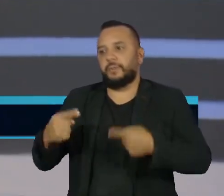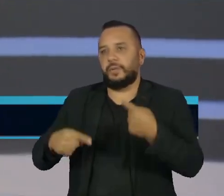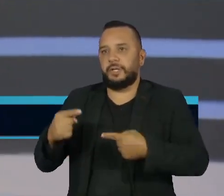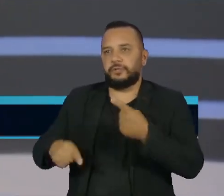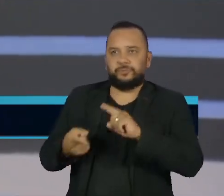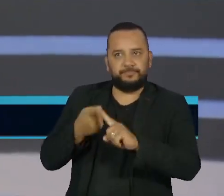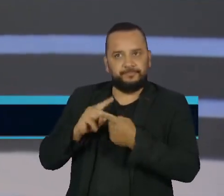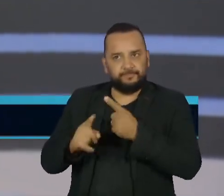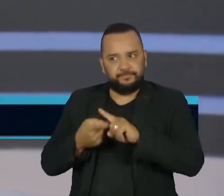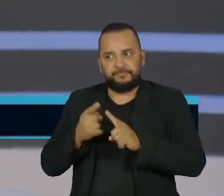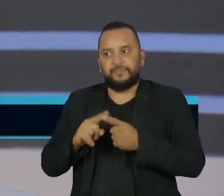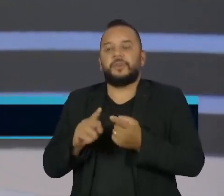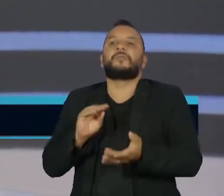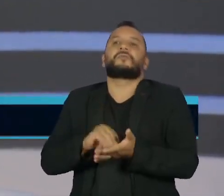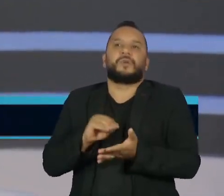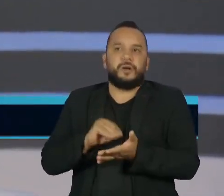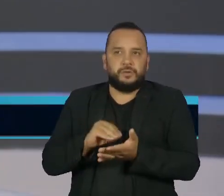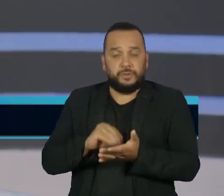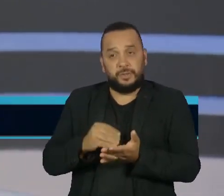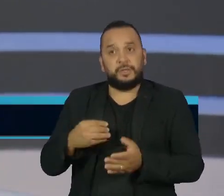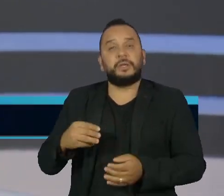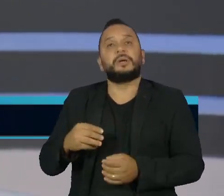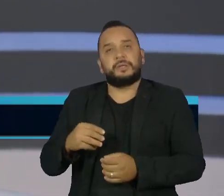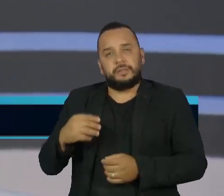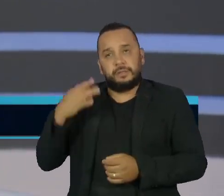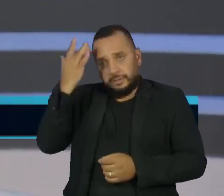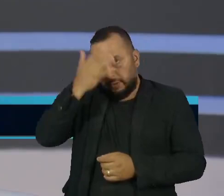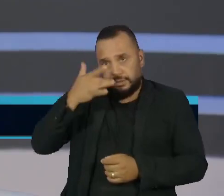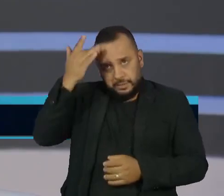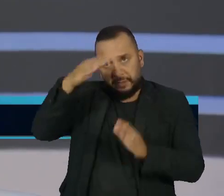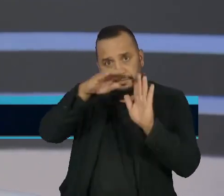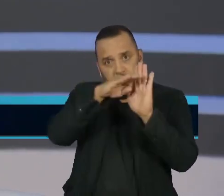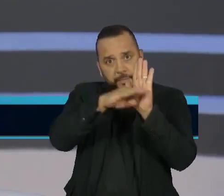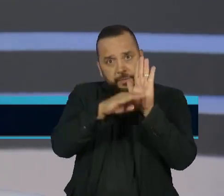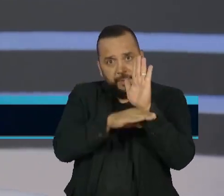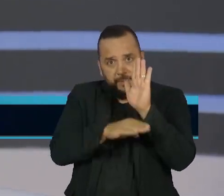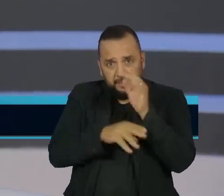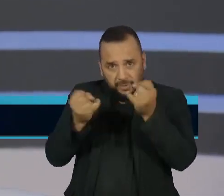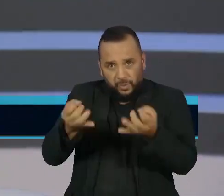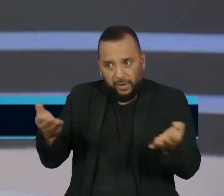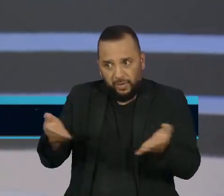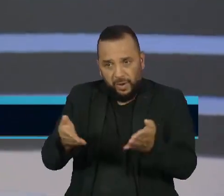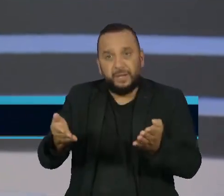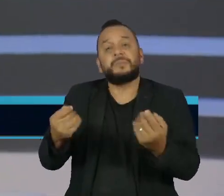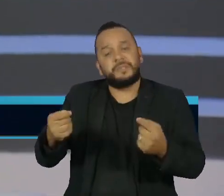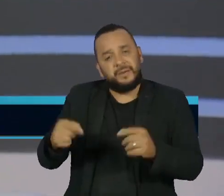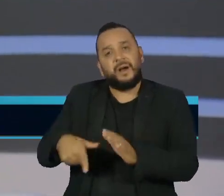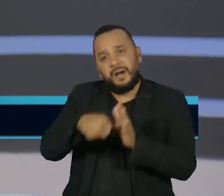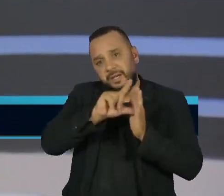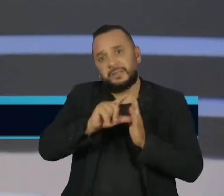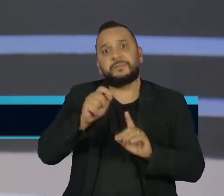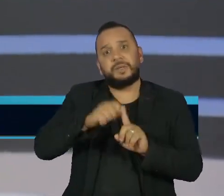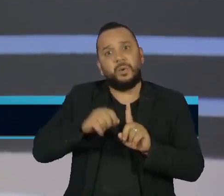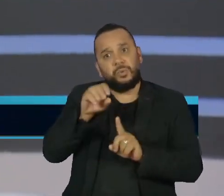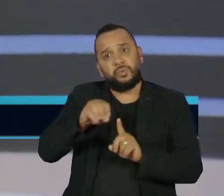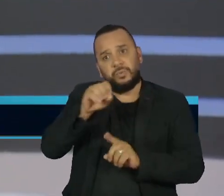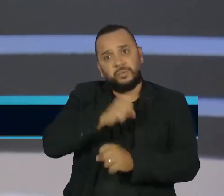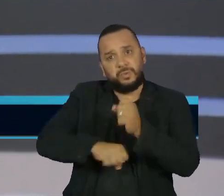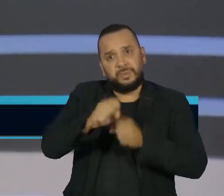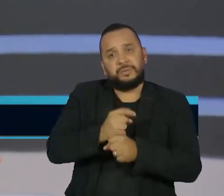apresentados agora pelo ministro da Fazenda deveriam ter sido apresentados em outubro do ano passado, antes do Congresso ter tomado a